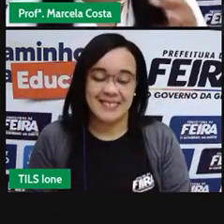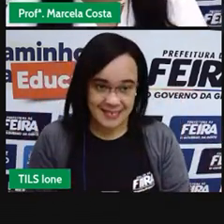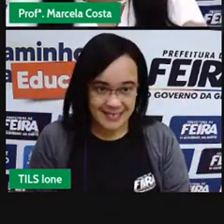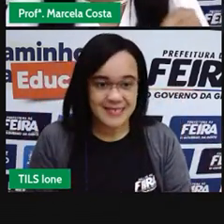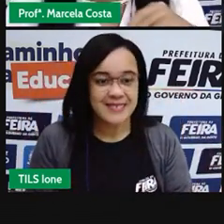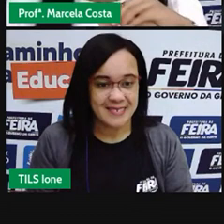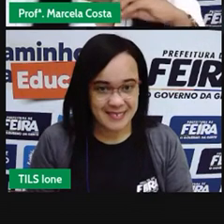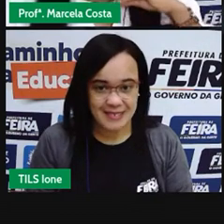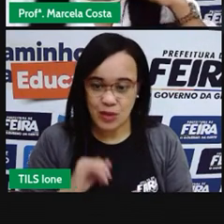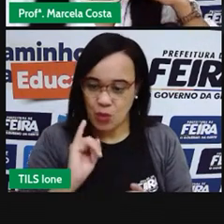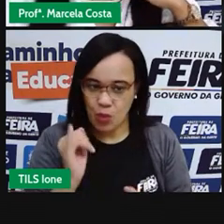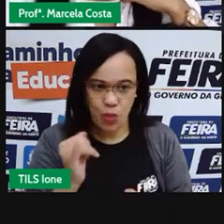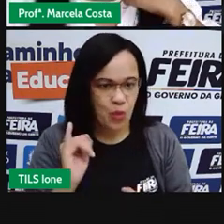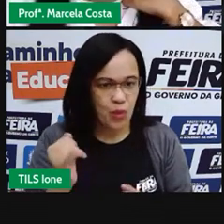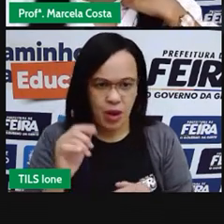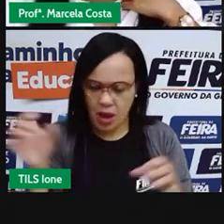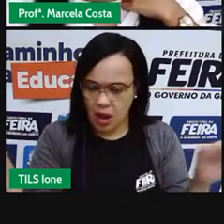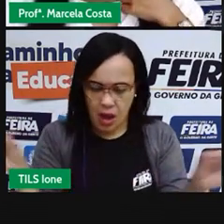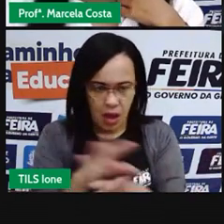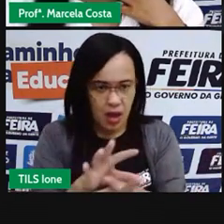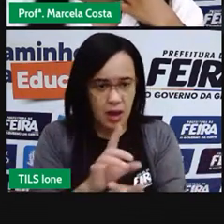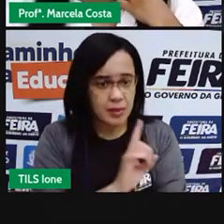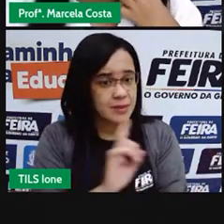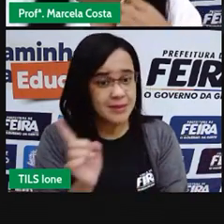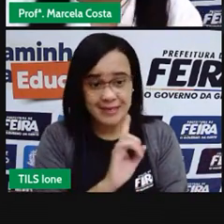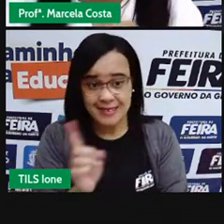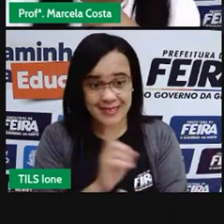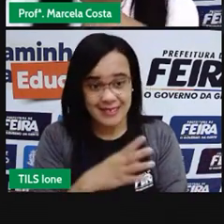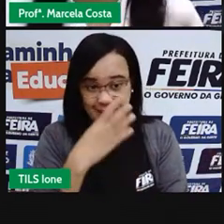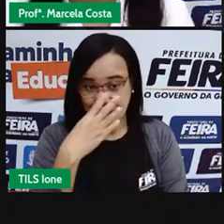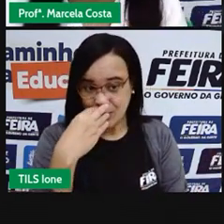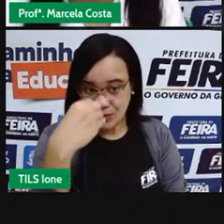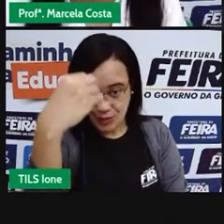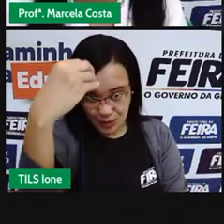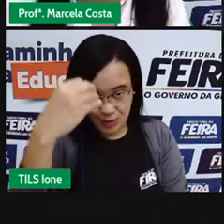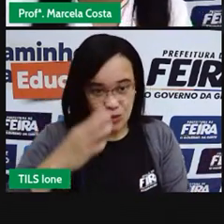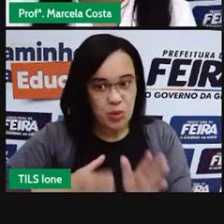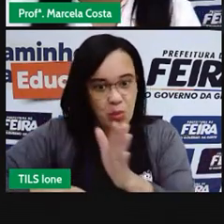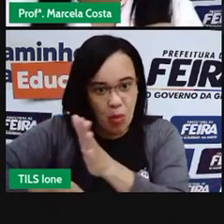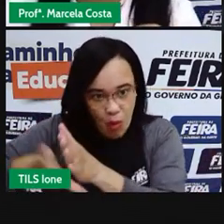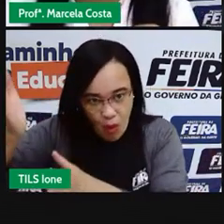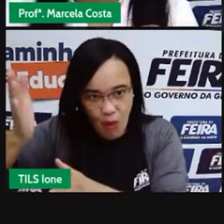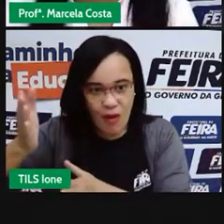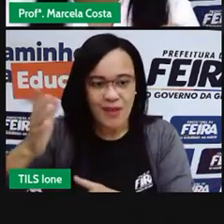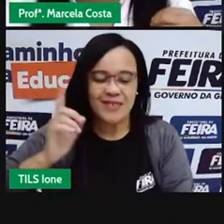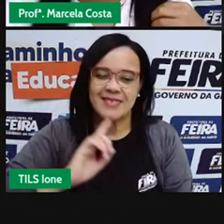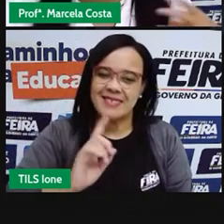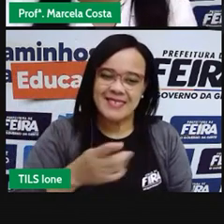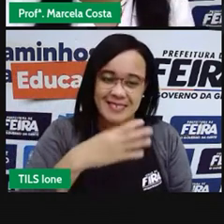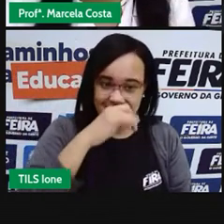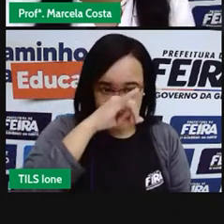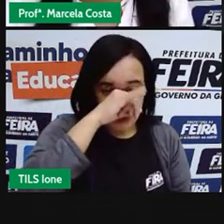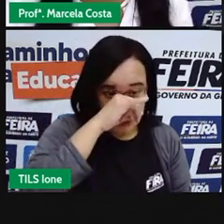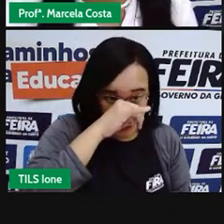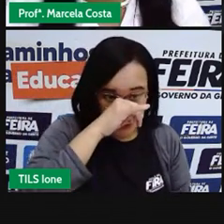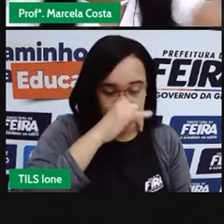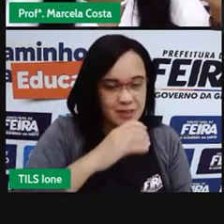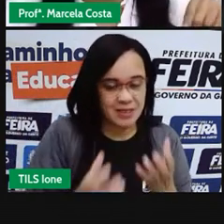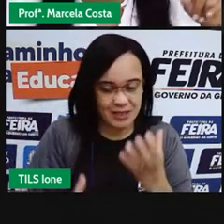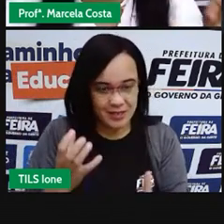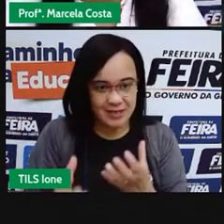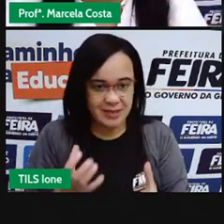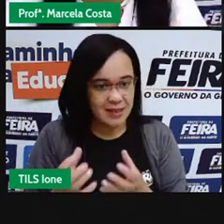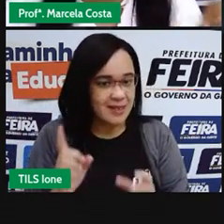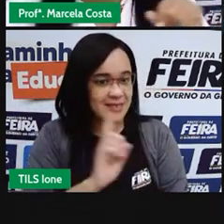o conto acaba naquele momento em que o lobo foge dos porquinhos porque foi queimado. Não,